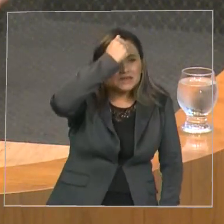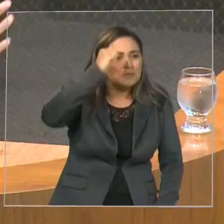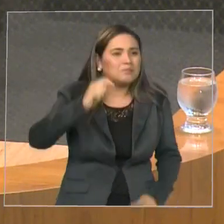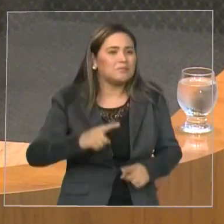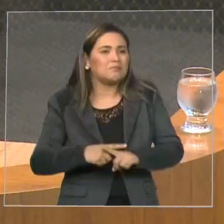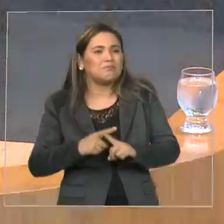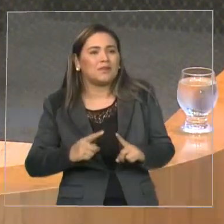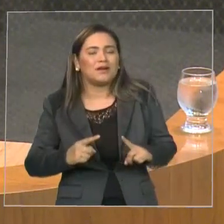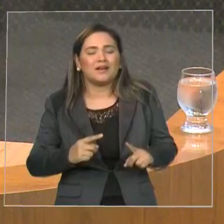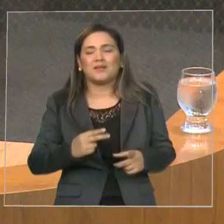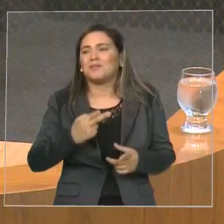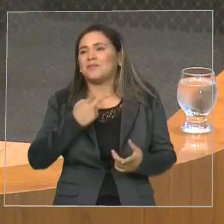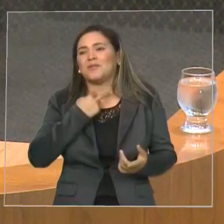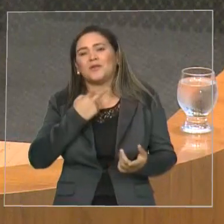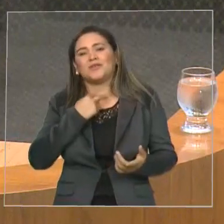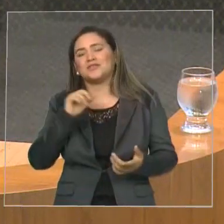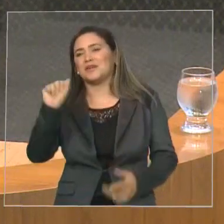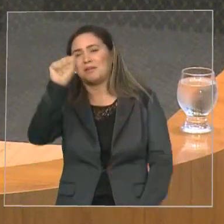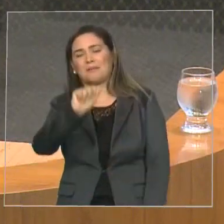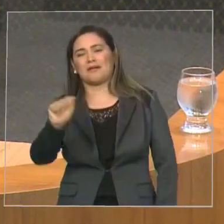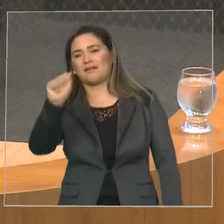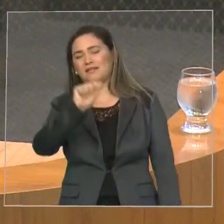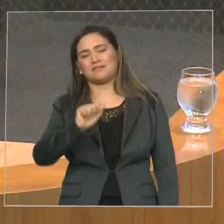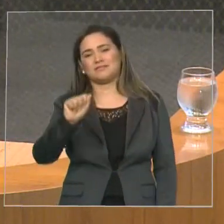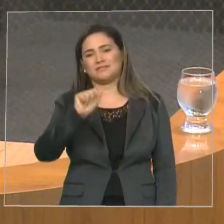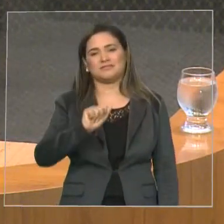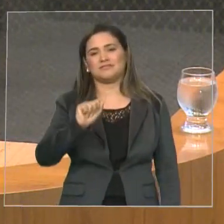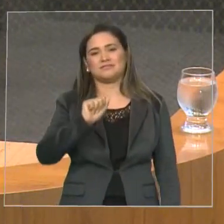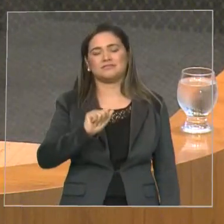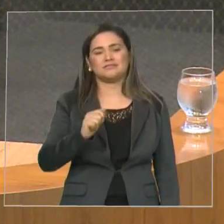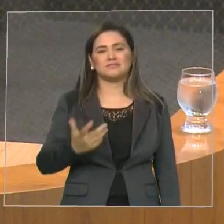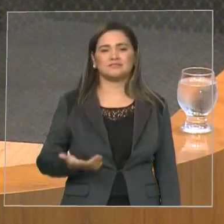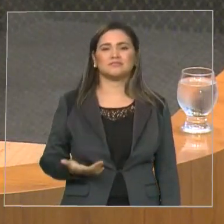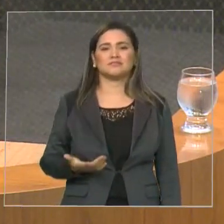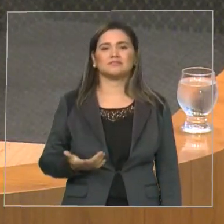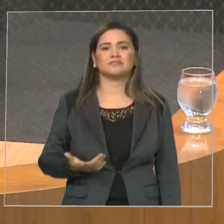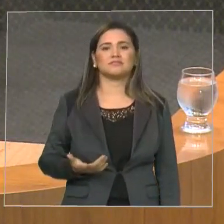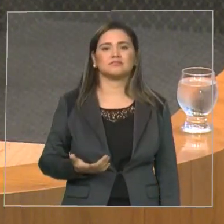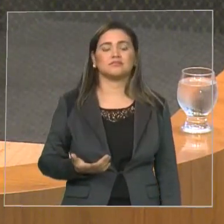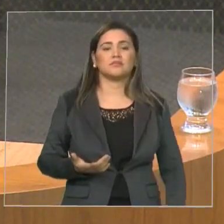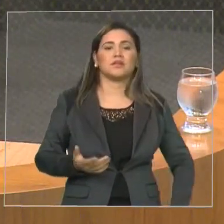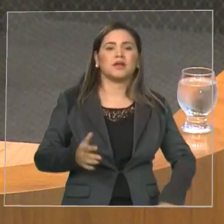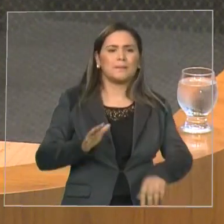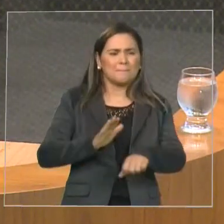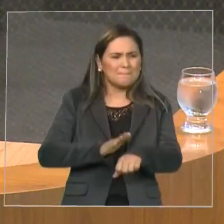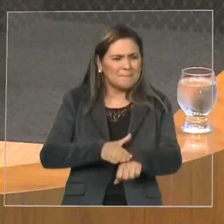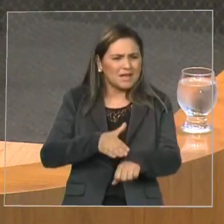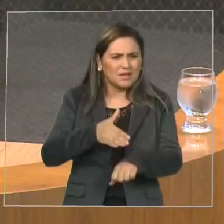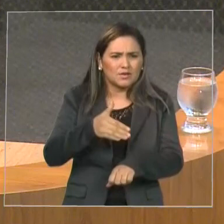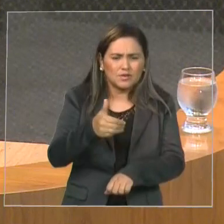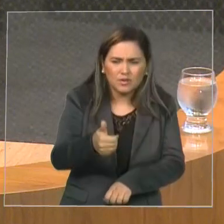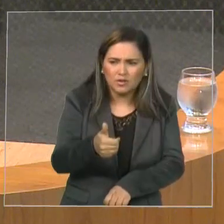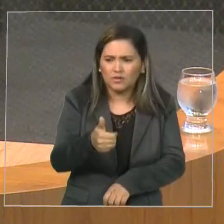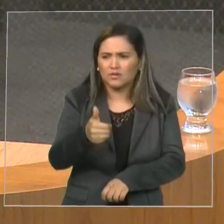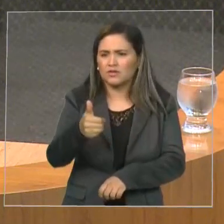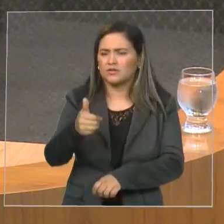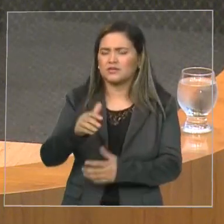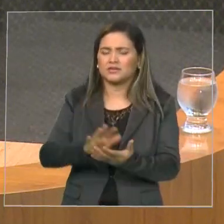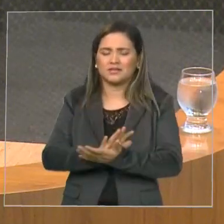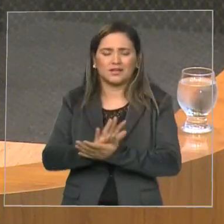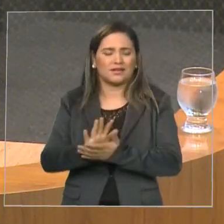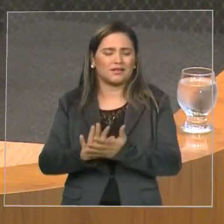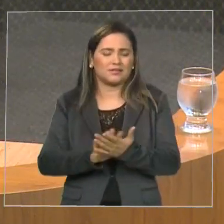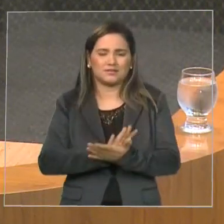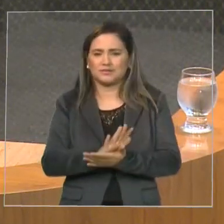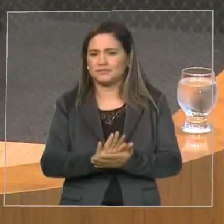deu mais. Se tivesse alguma coisa melhorada na gestão dele para justificar tudo isso que ele faz, ok, mas